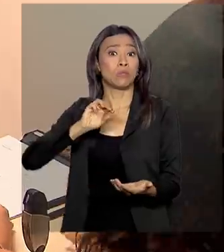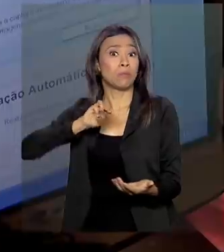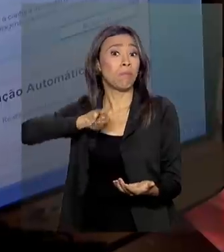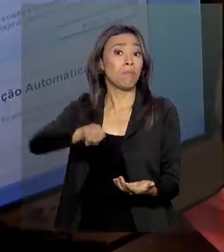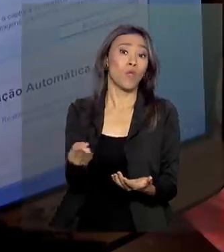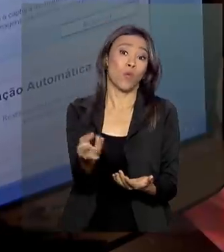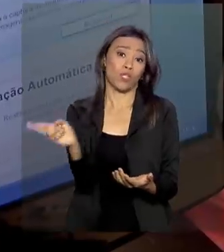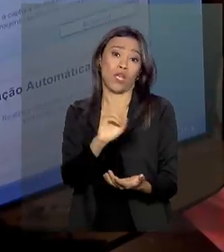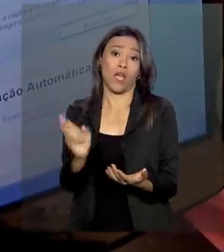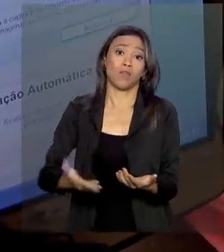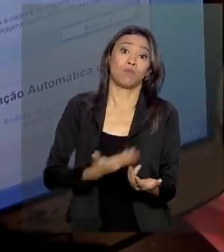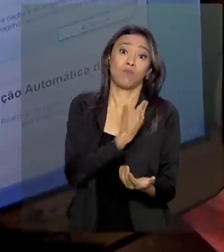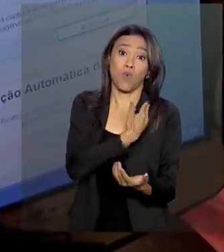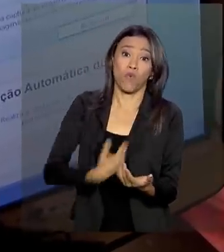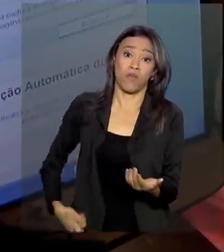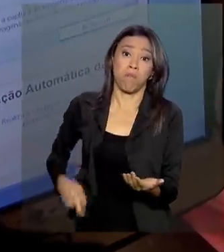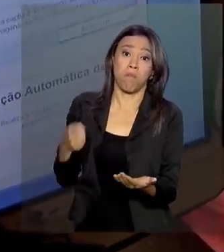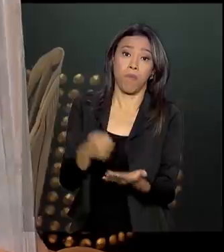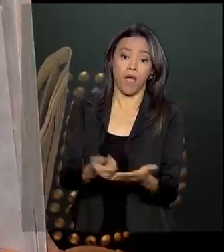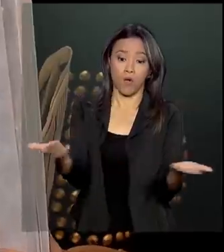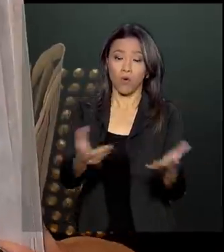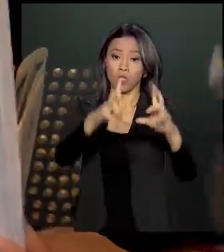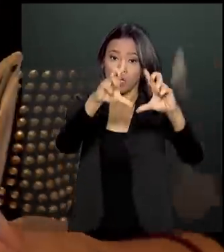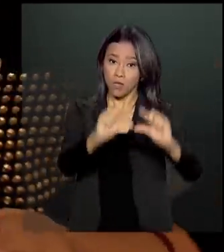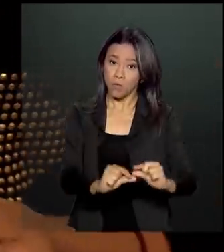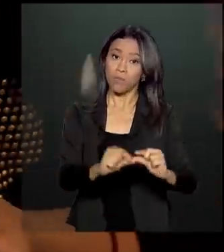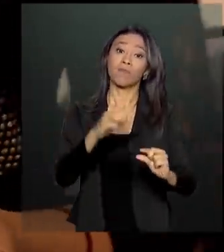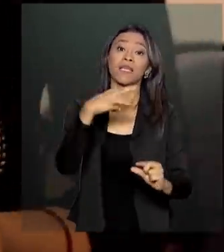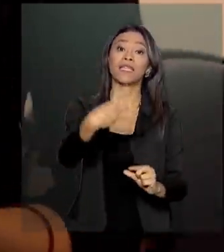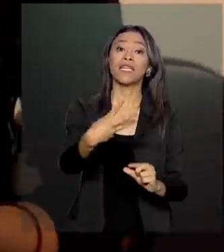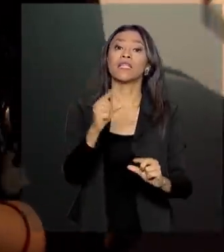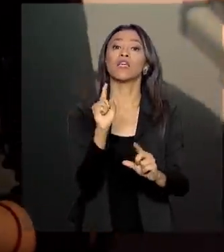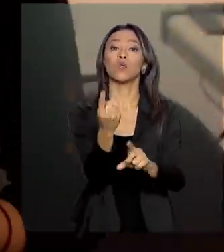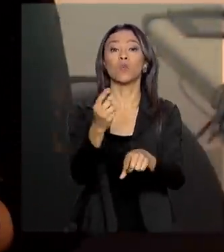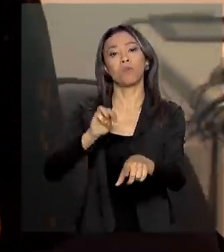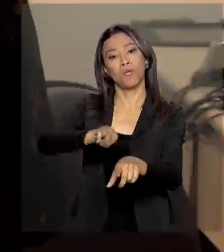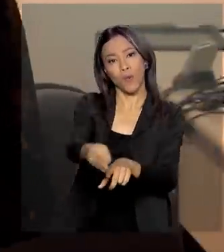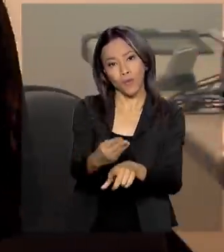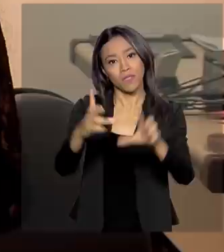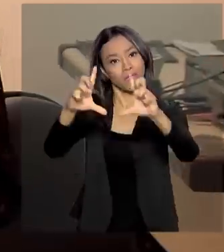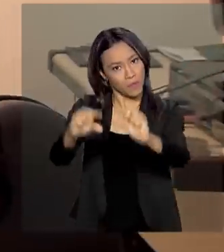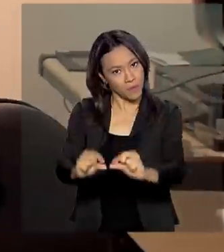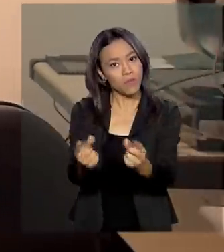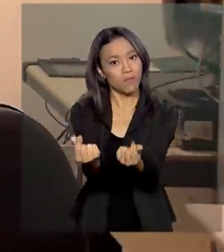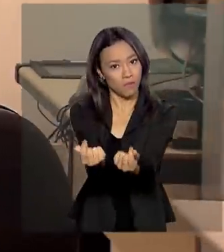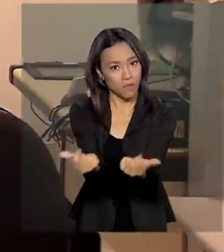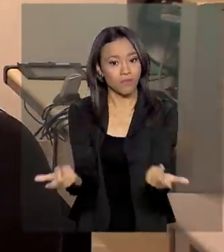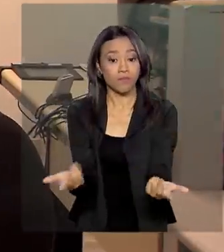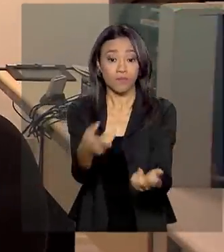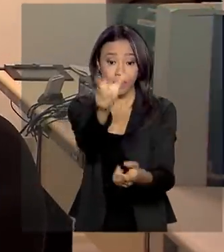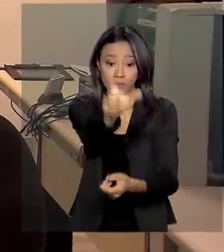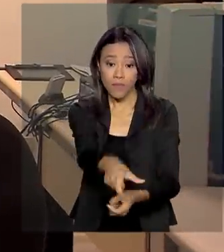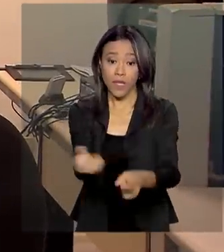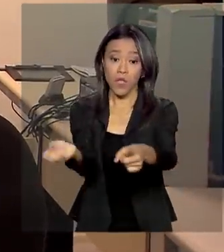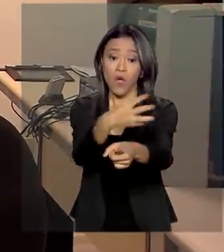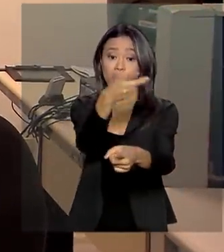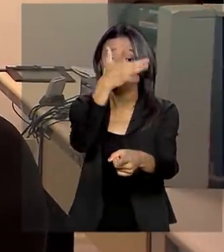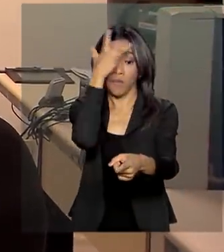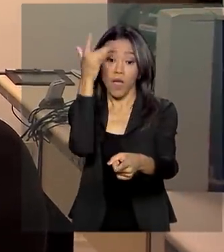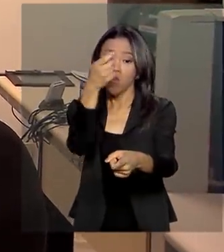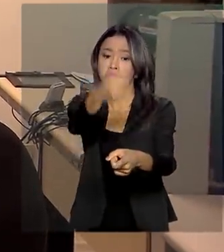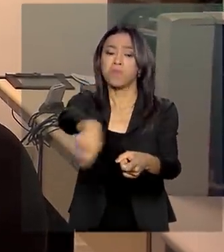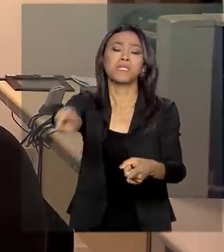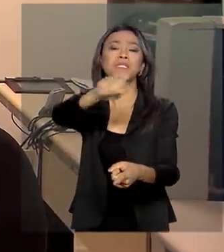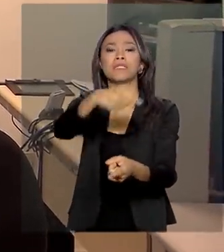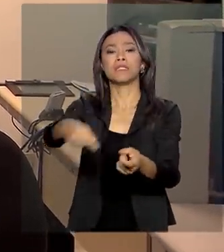governo hoje esse custo baixou para 31 milhões de reais e agora o novo empregado não precisa mais apresentar